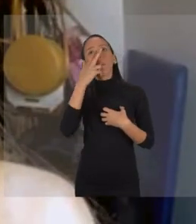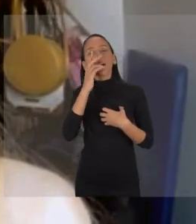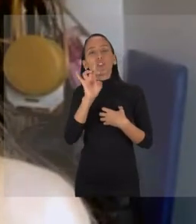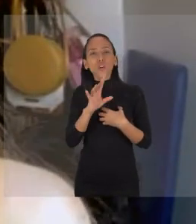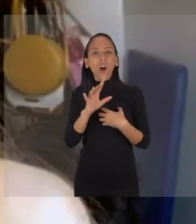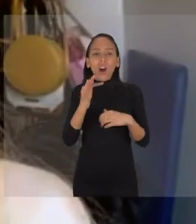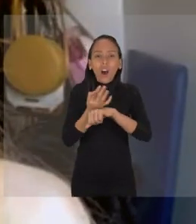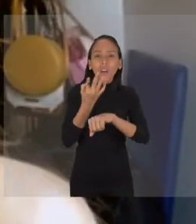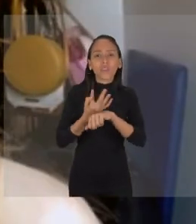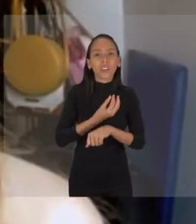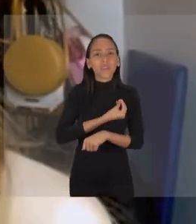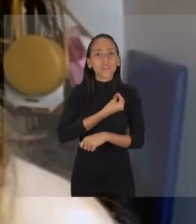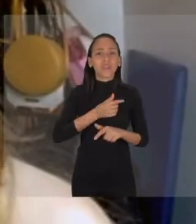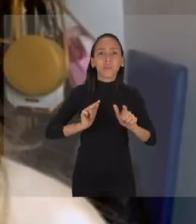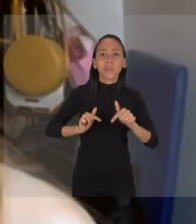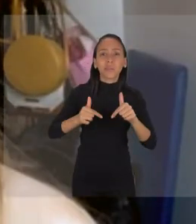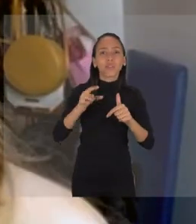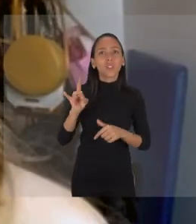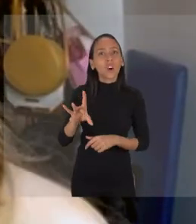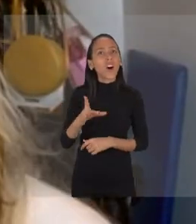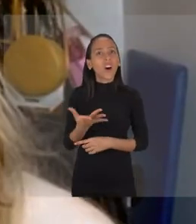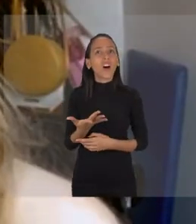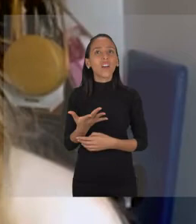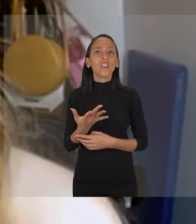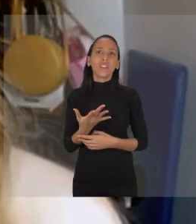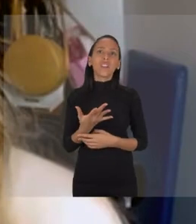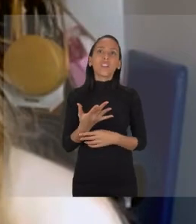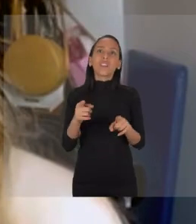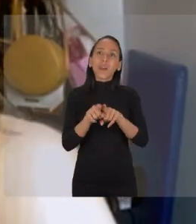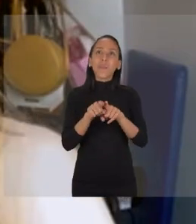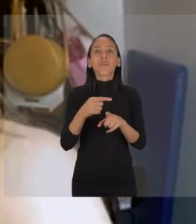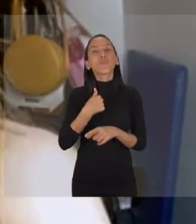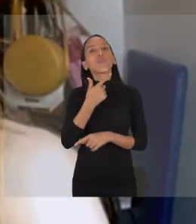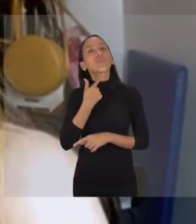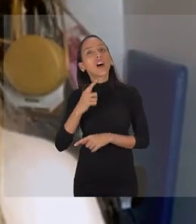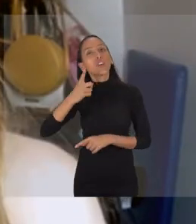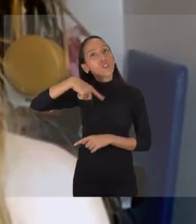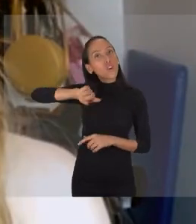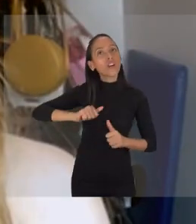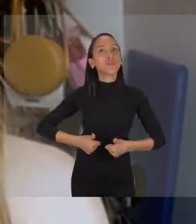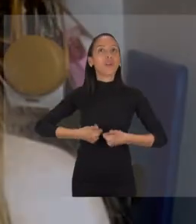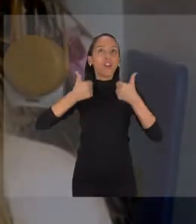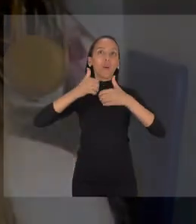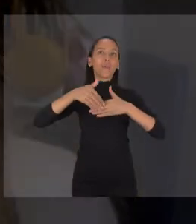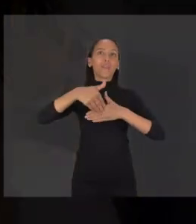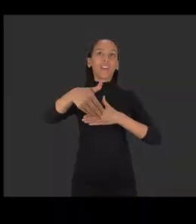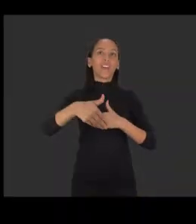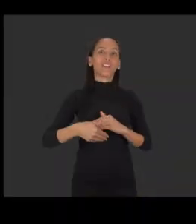tá só sobrevivendo. E a outra estratégia é que a gente realmente saia disso melhor.